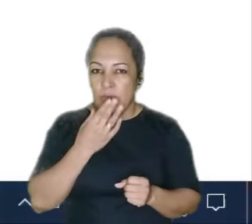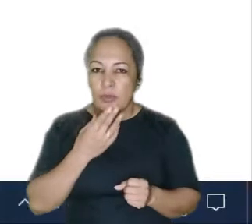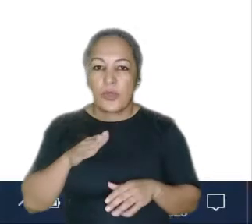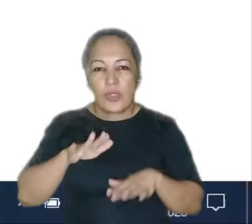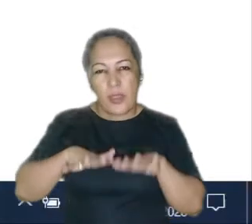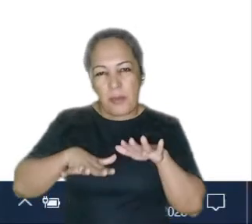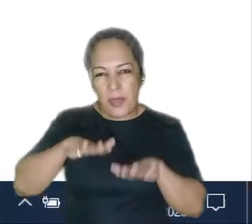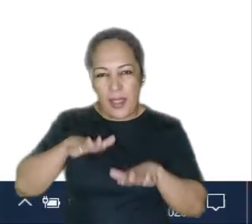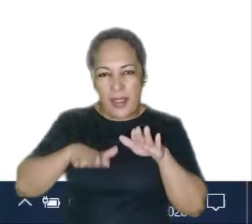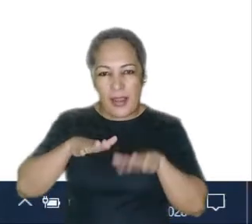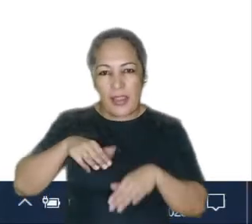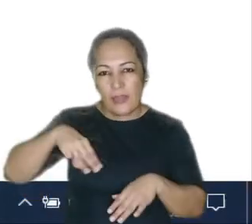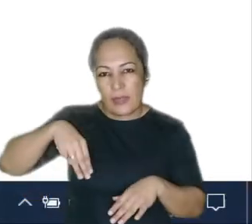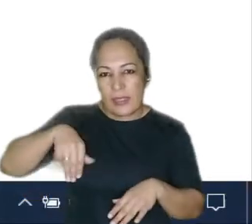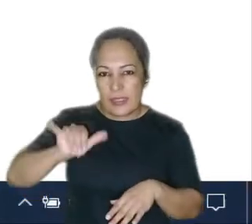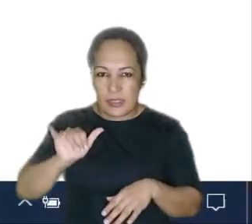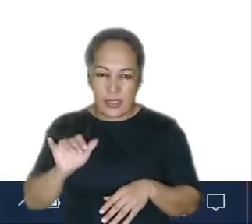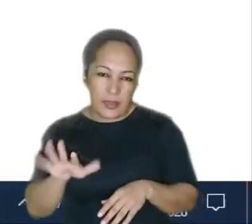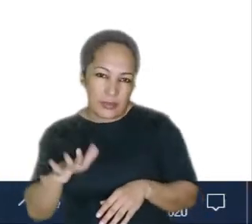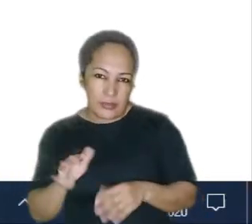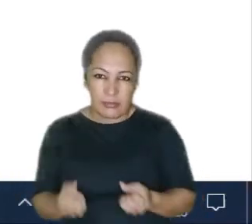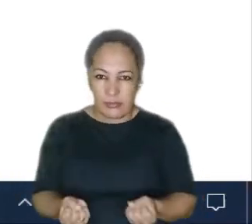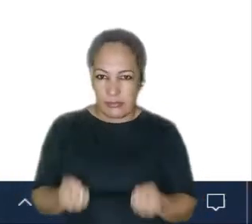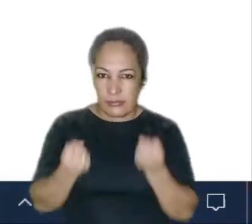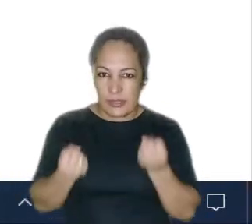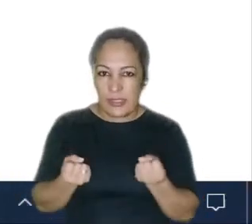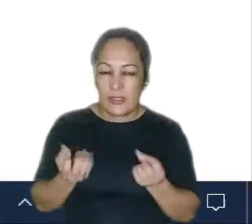exemplo. Então, os dois têm as suas características, tá?